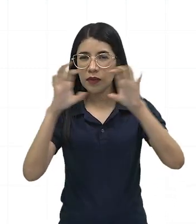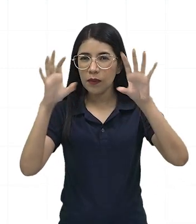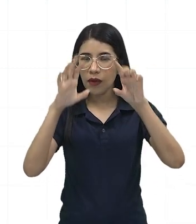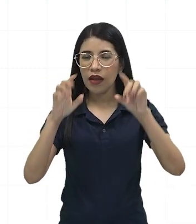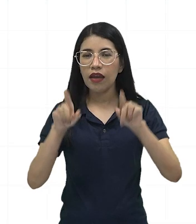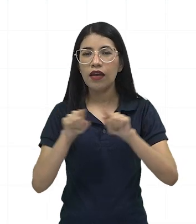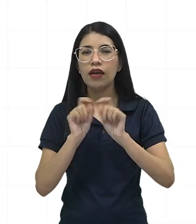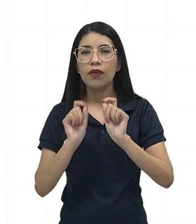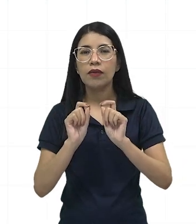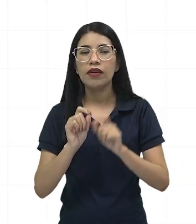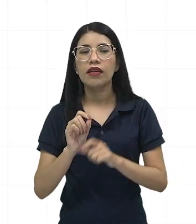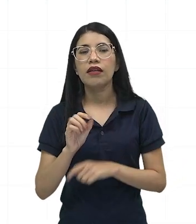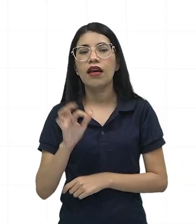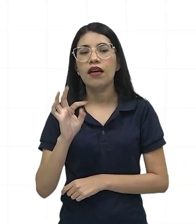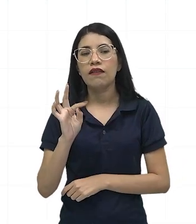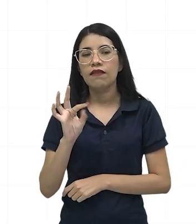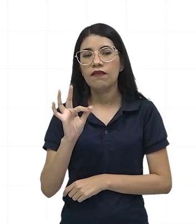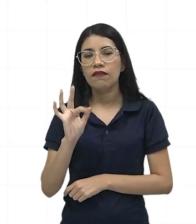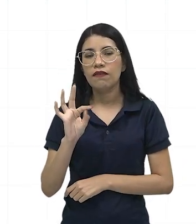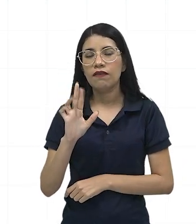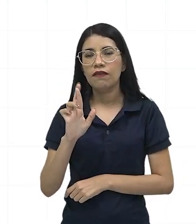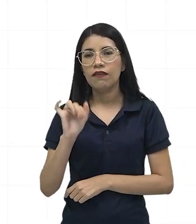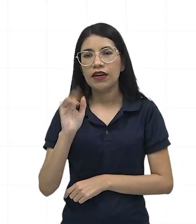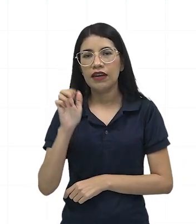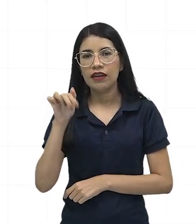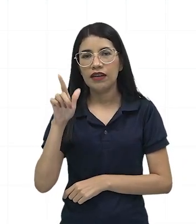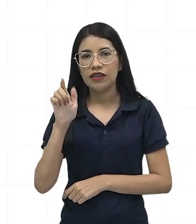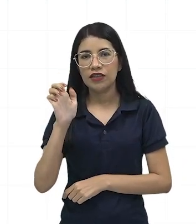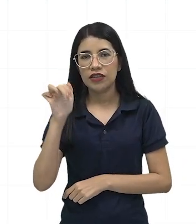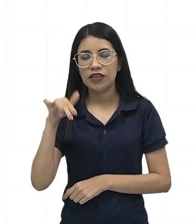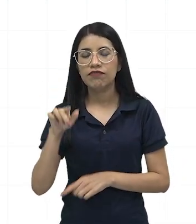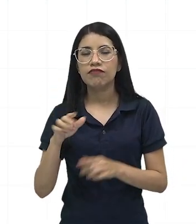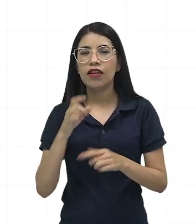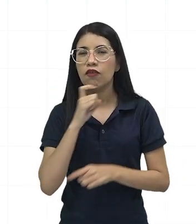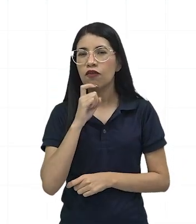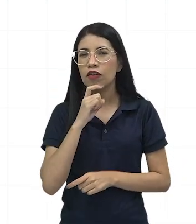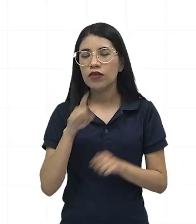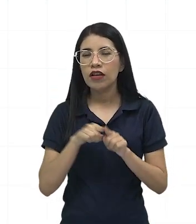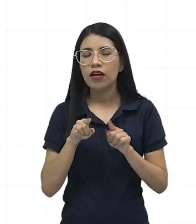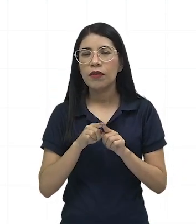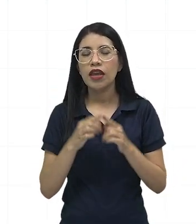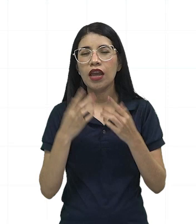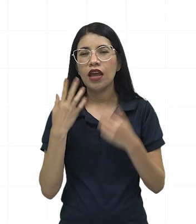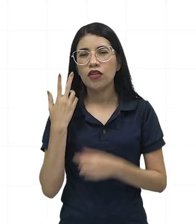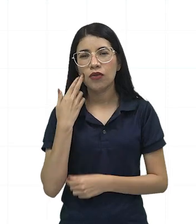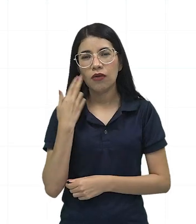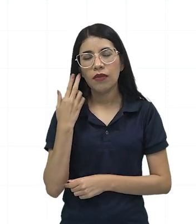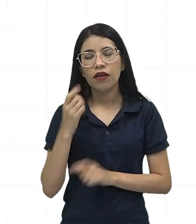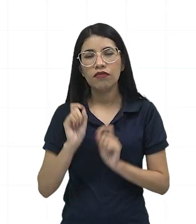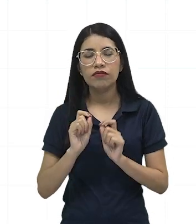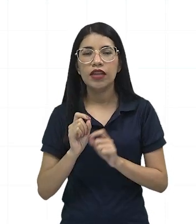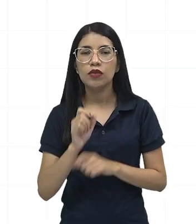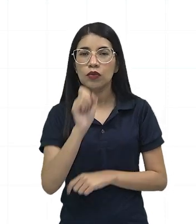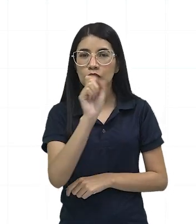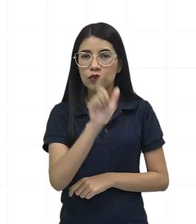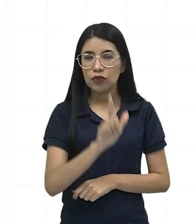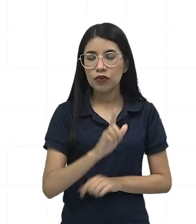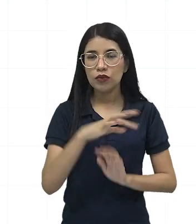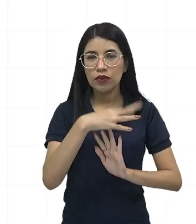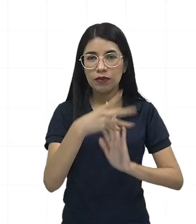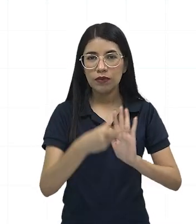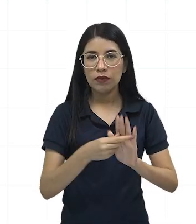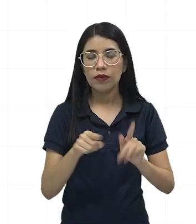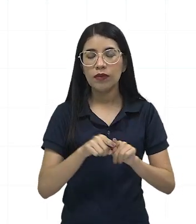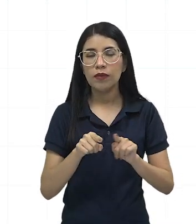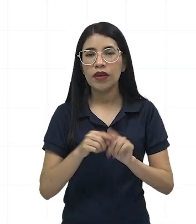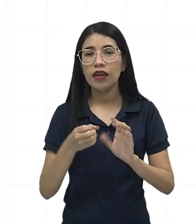a friagem, né? A friagem é um fenômeno comum na região sul da Amazônia e é caracterizado por uma